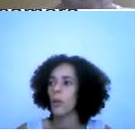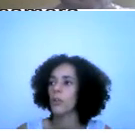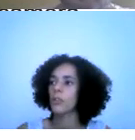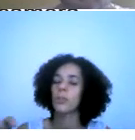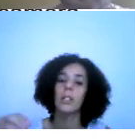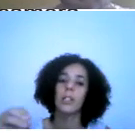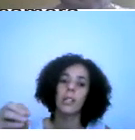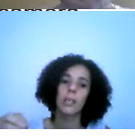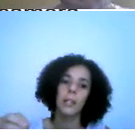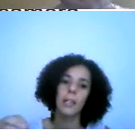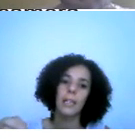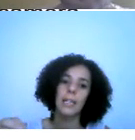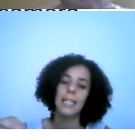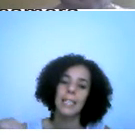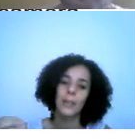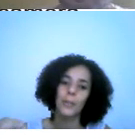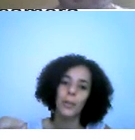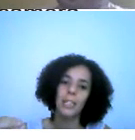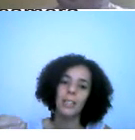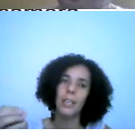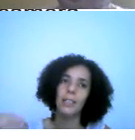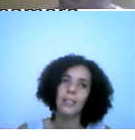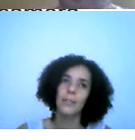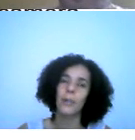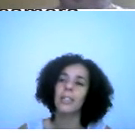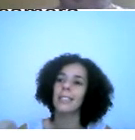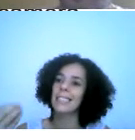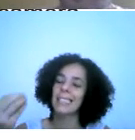do zoológico, e que foi